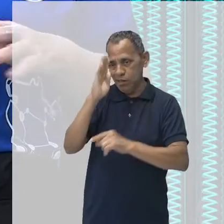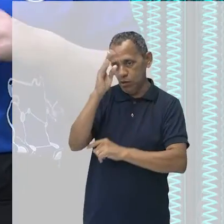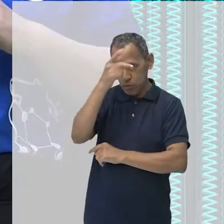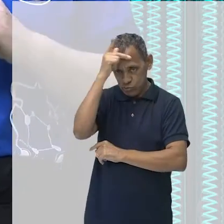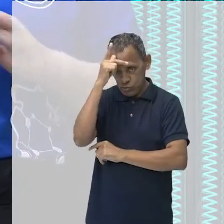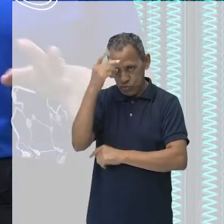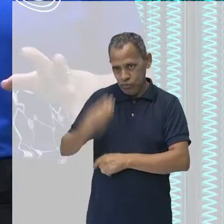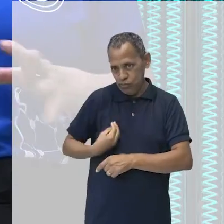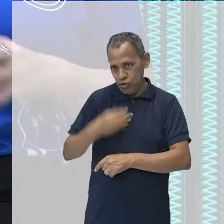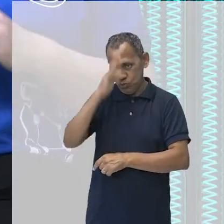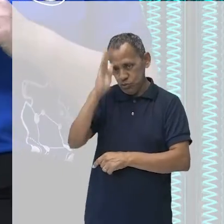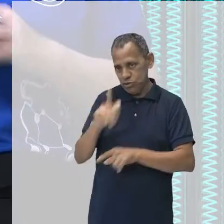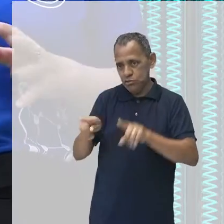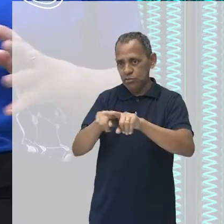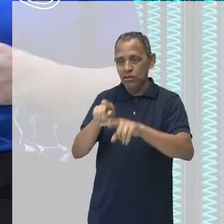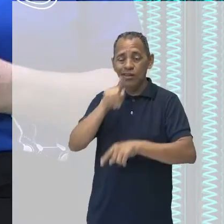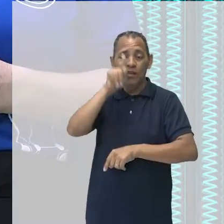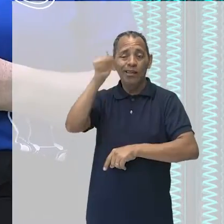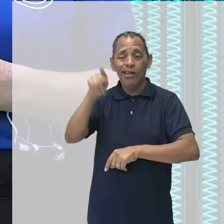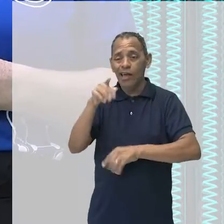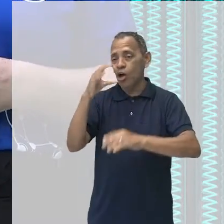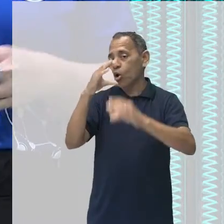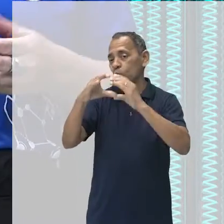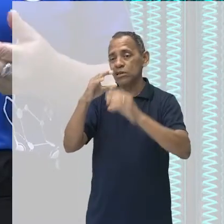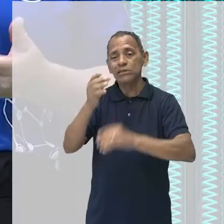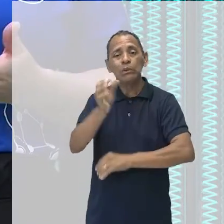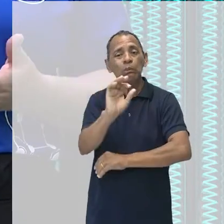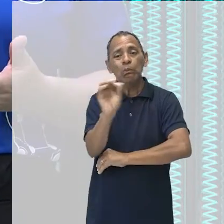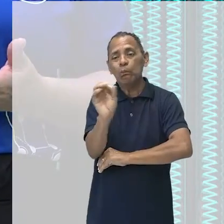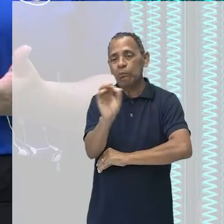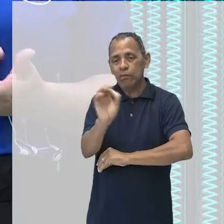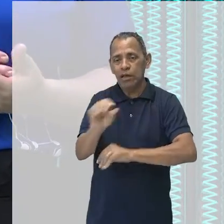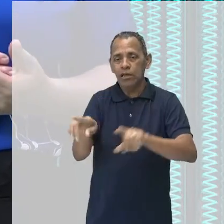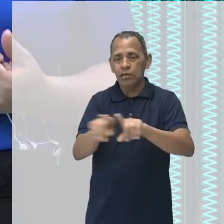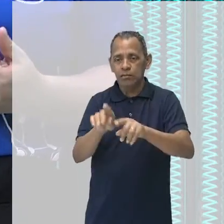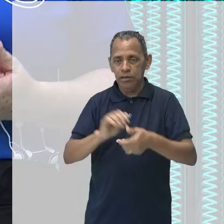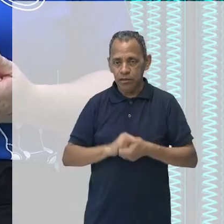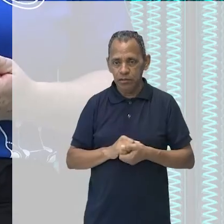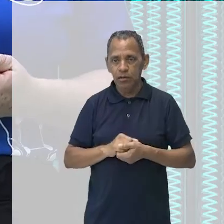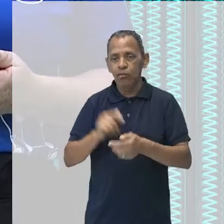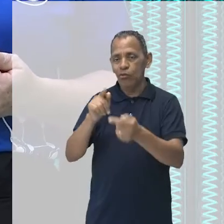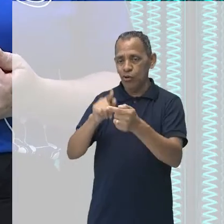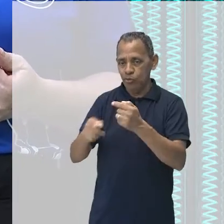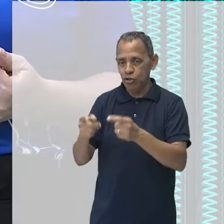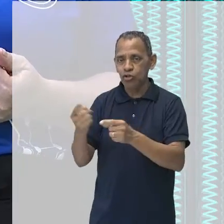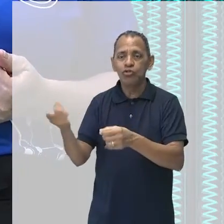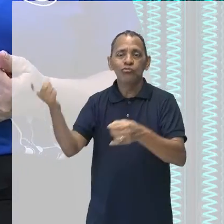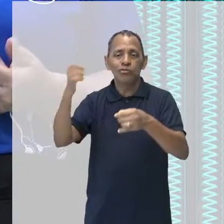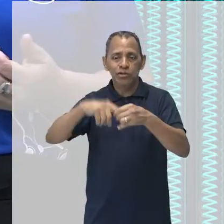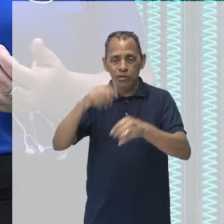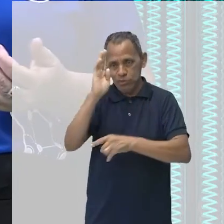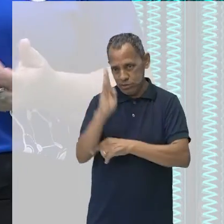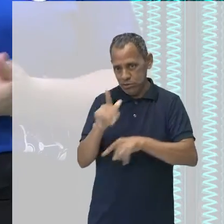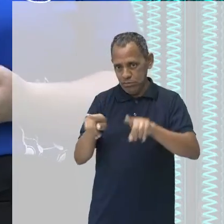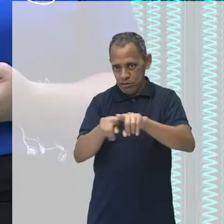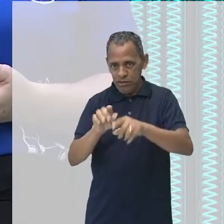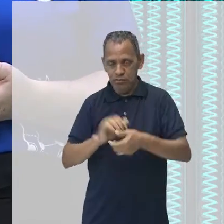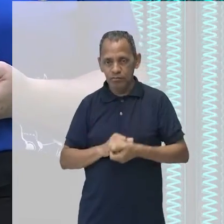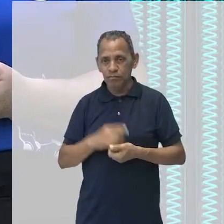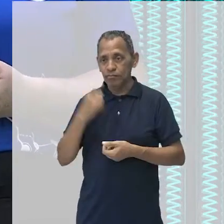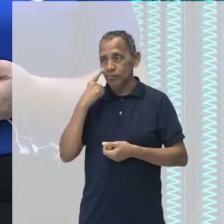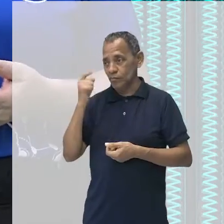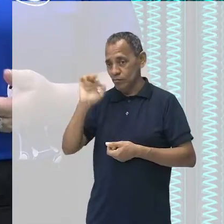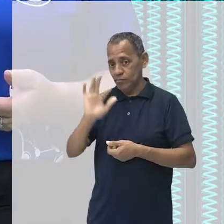sem comunicar, sem saber notícias de nada do Brasil. E ele era proibido de retornar ao Brasil. Então, aqui eu trouxe